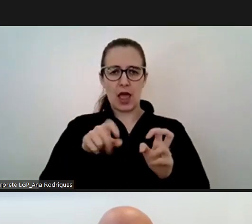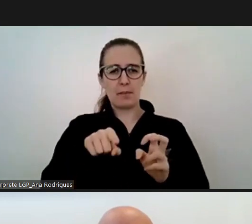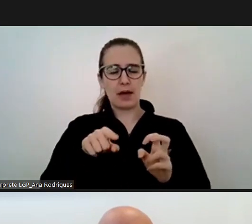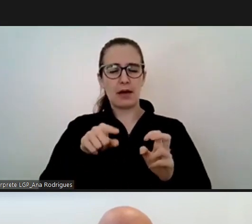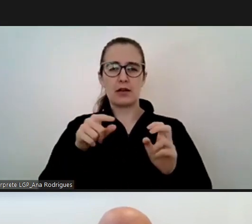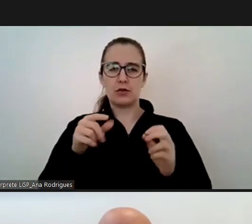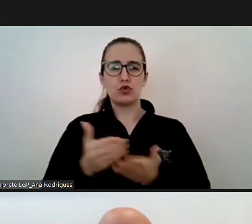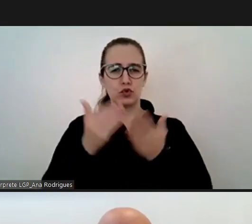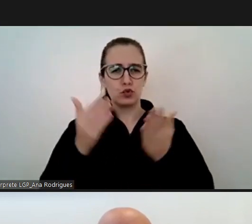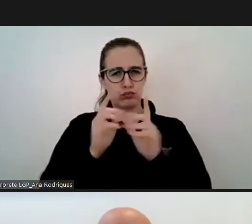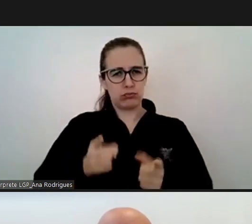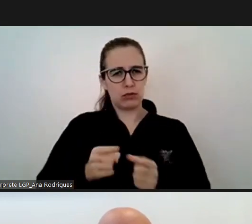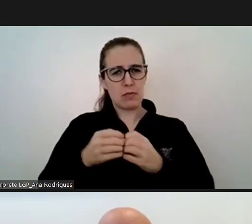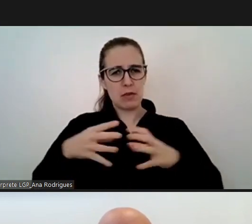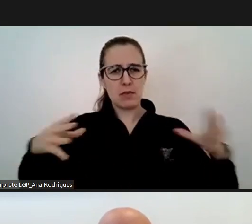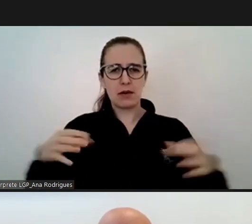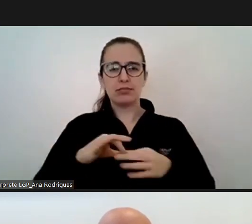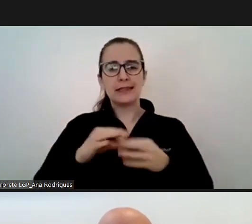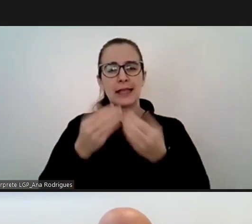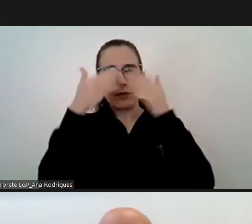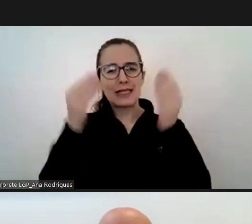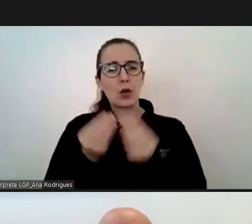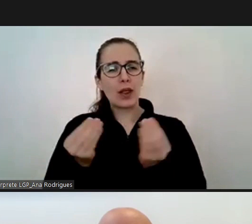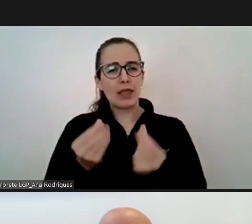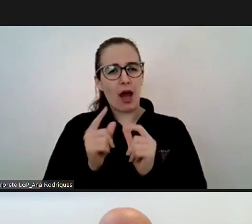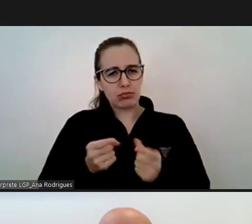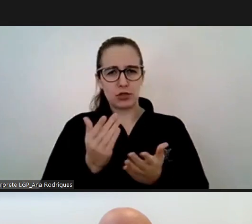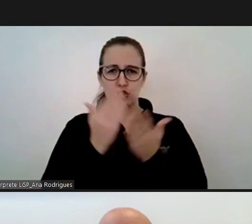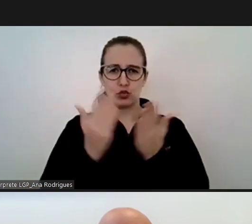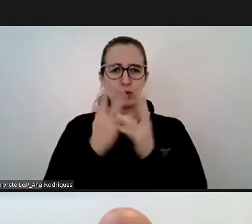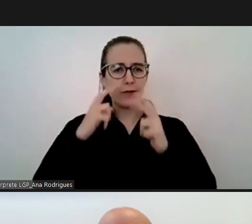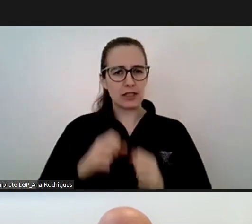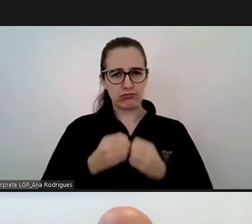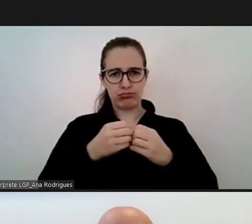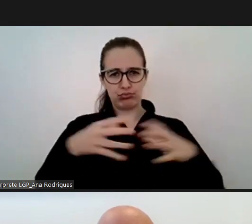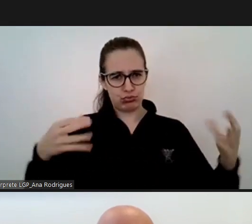própria qualidade da democracia e tem estado ainda a ser